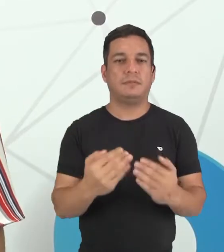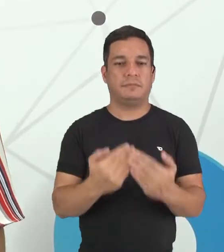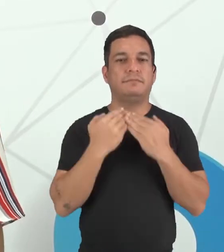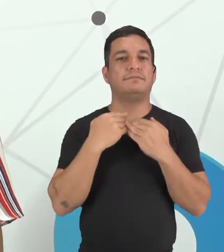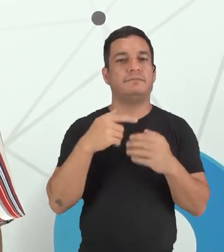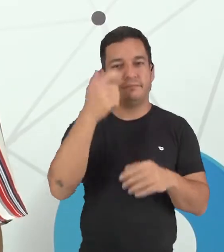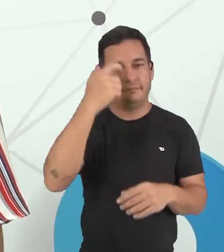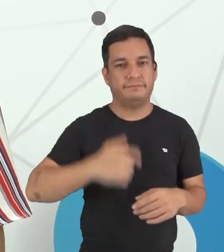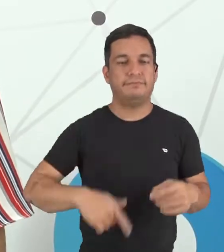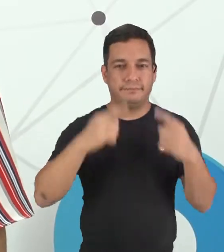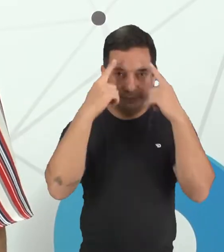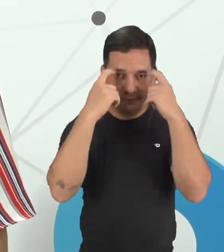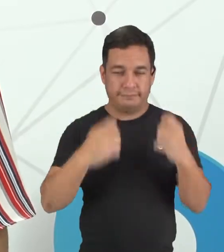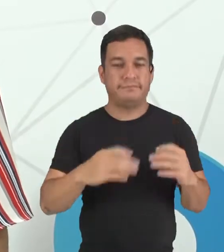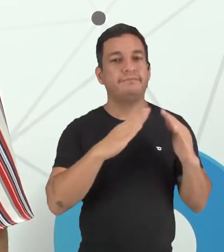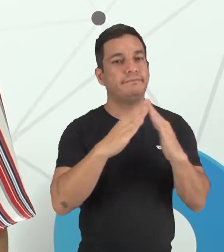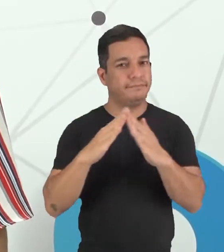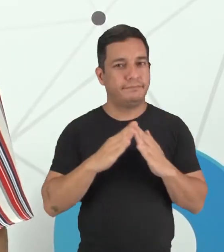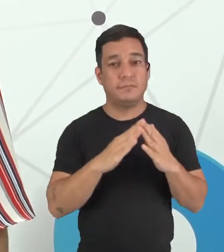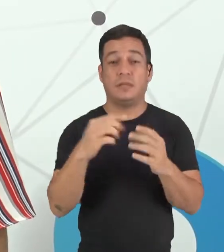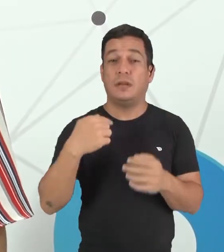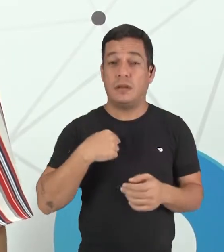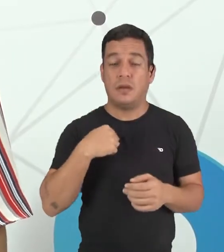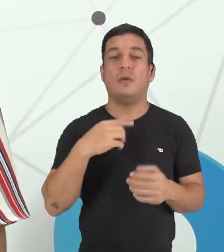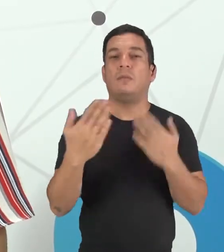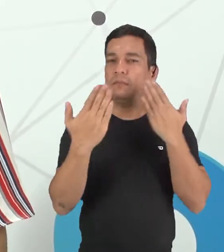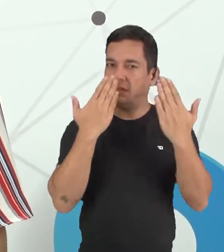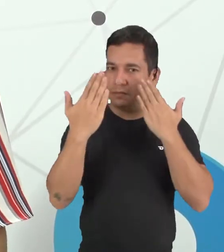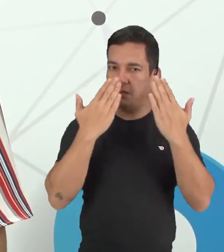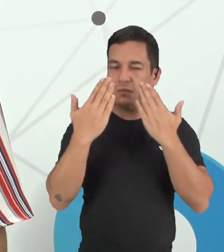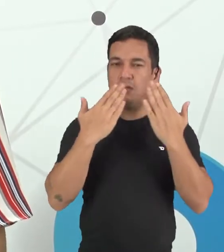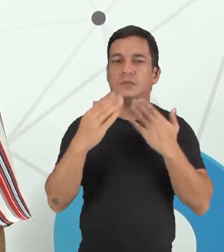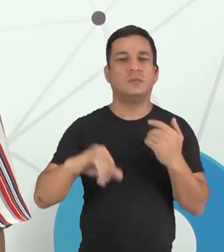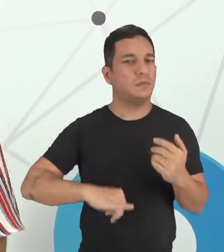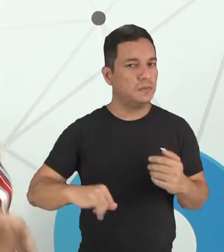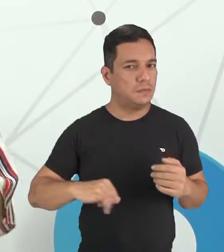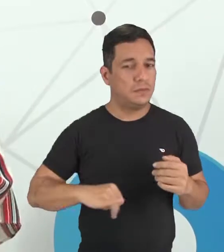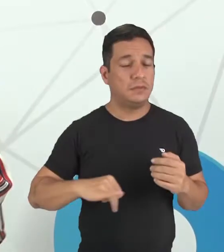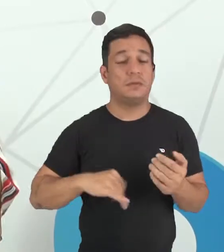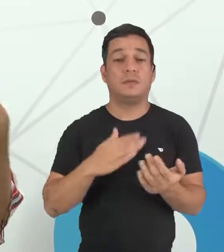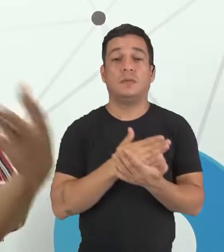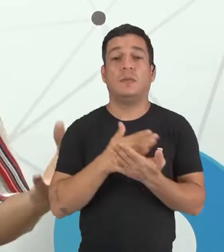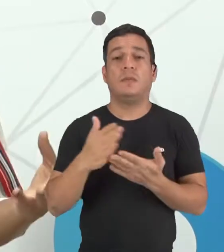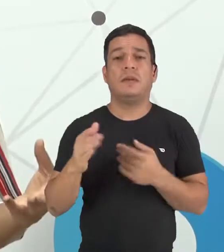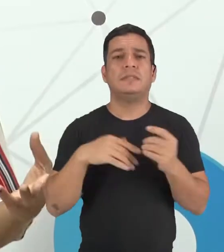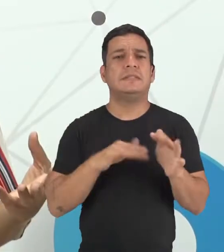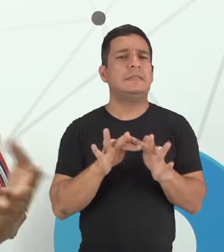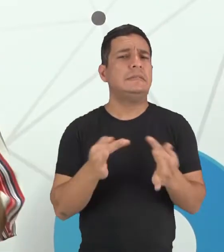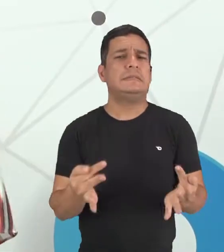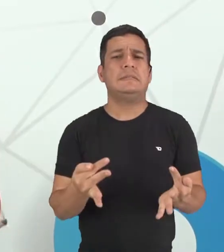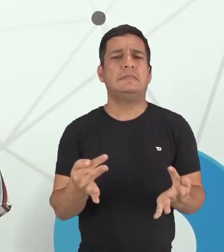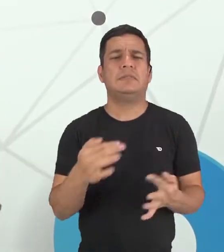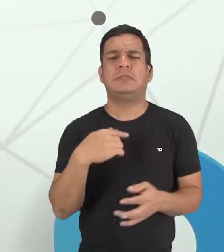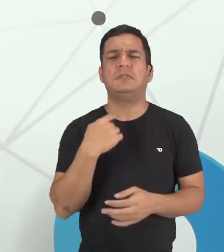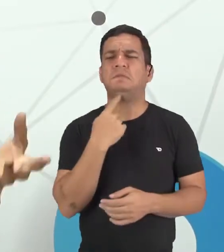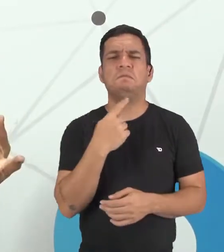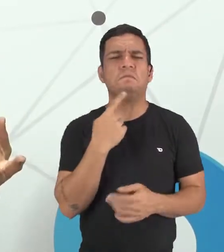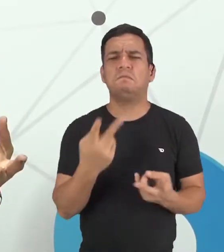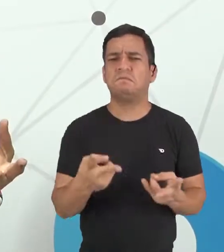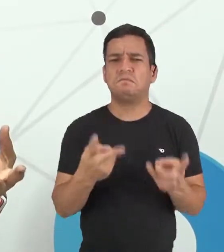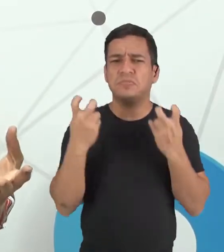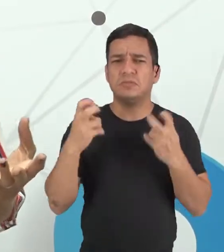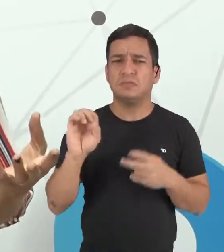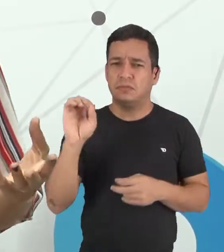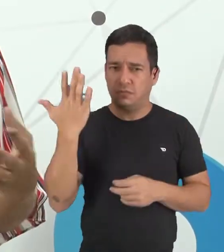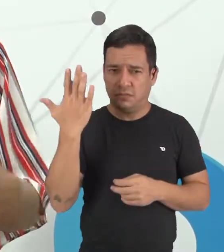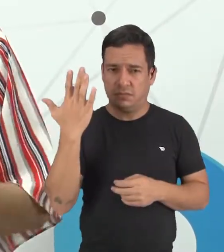doméstica. E a violência pela qual eu passei foi a violência psicológica, que começa dessa forma muito sutil. A gente nem percebe